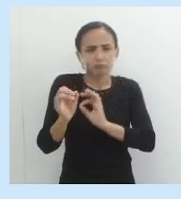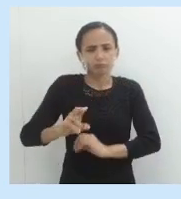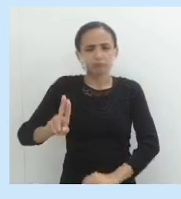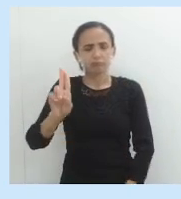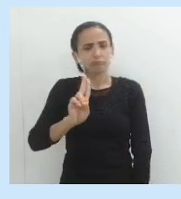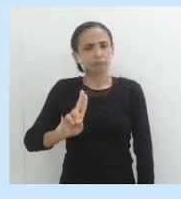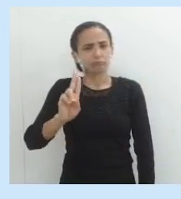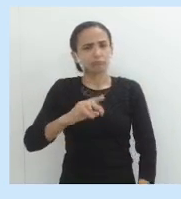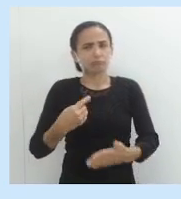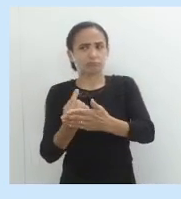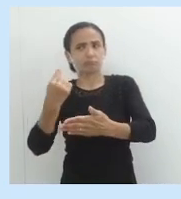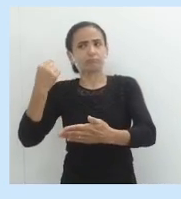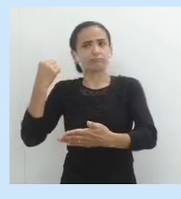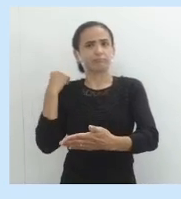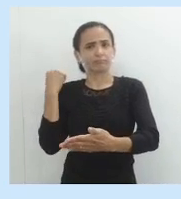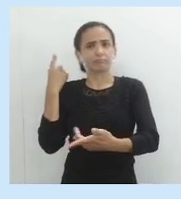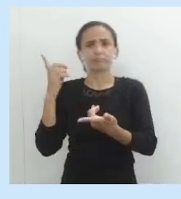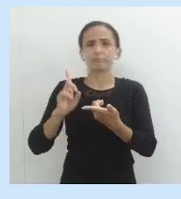como manutenção,